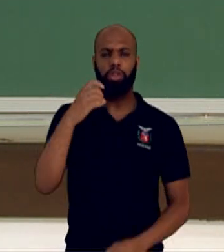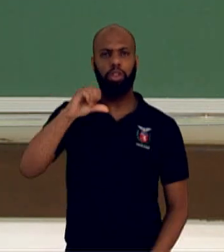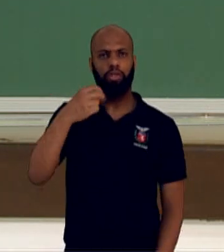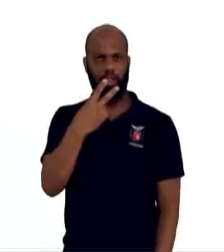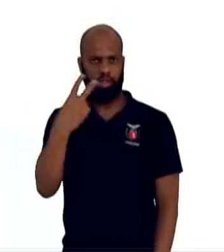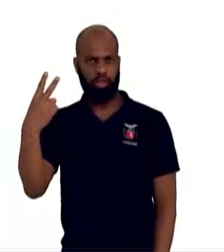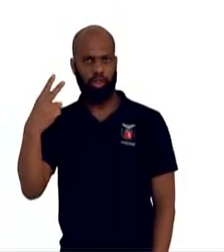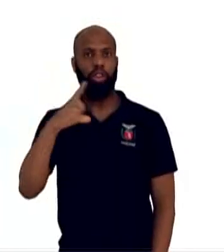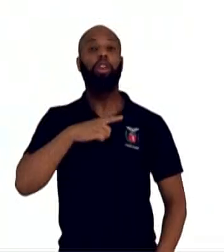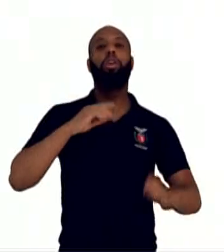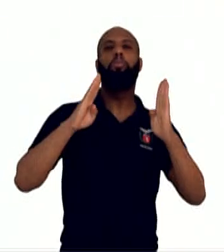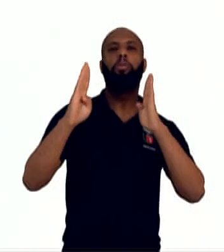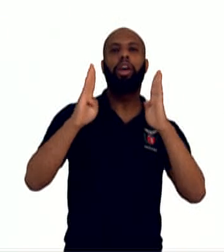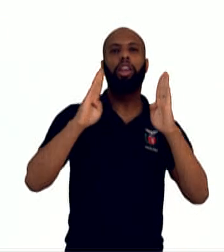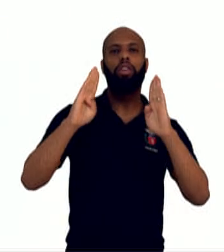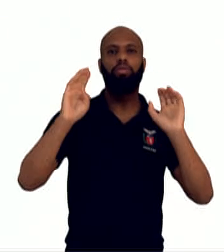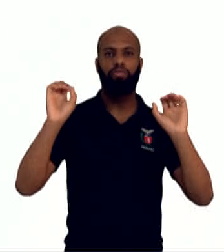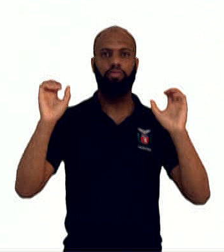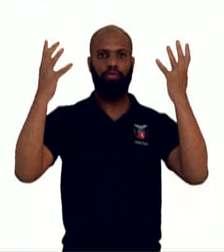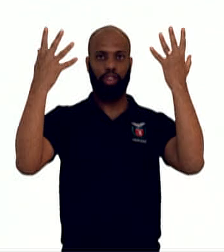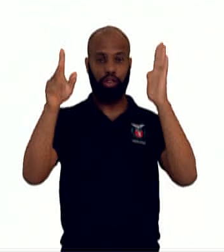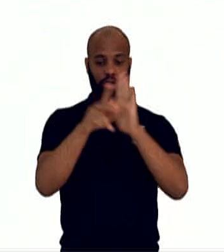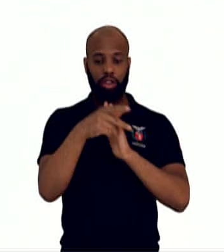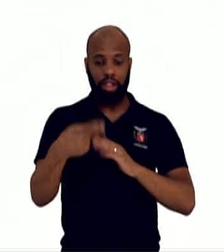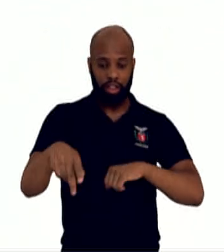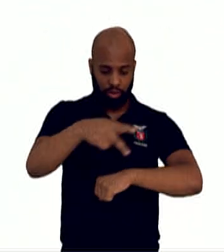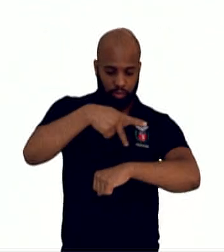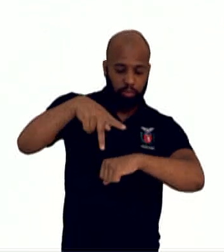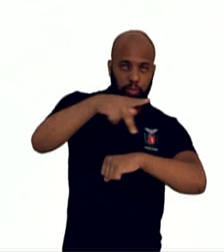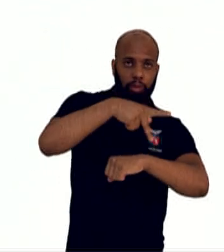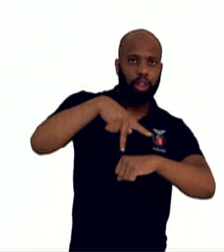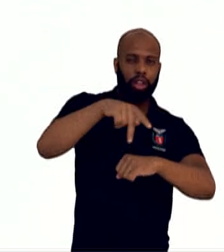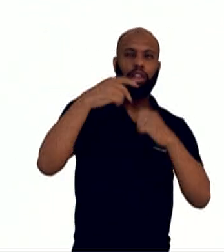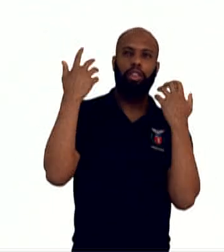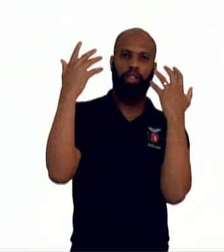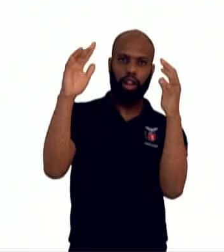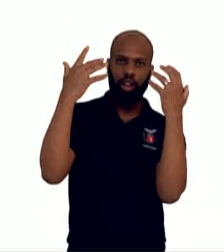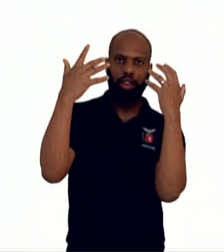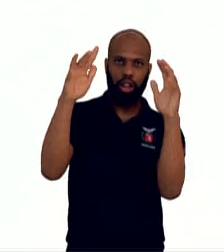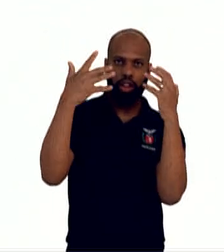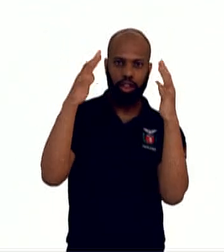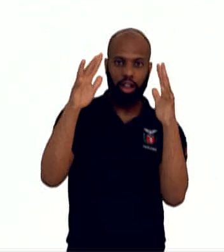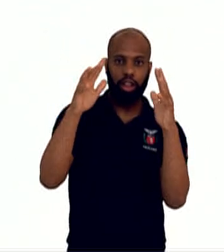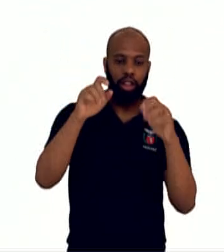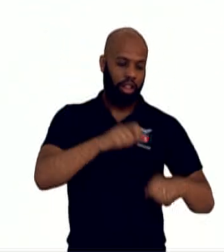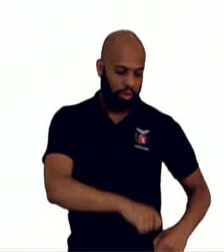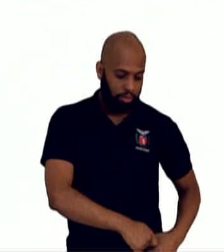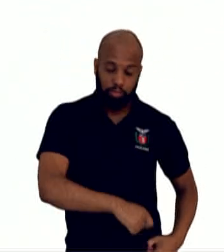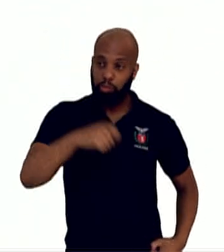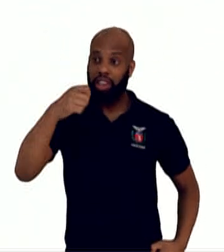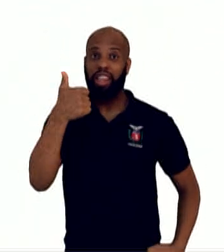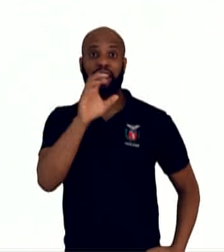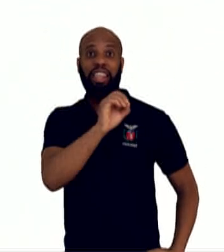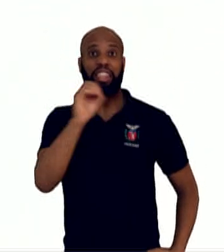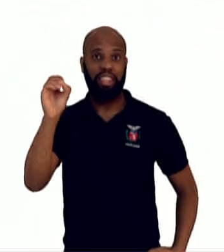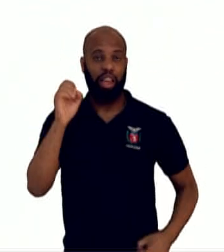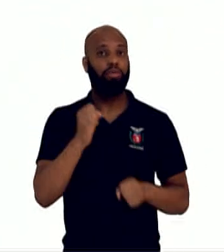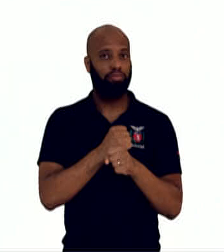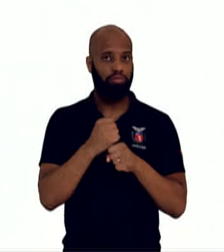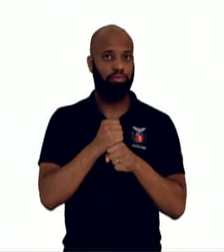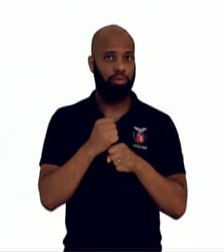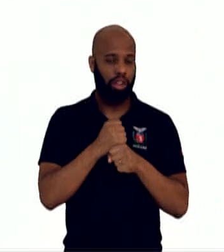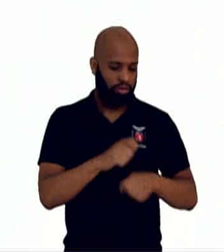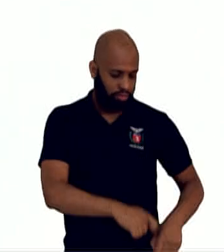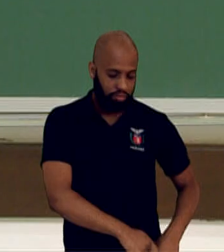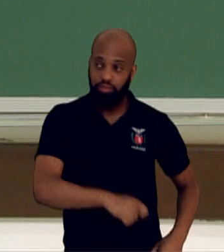1922? Período de festividades no país, celebrando o centenário da independência do Brasil. Olha que interessante,